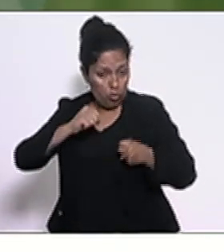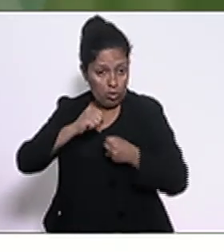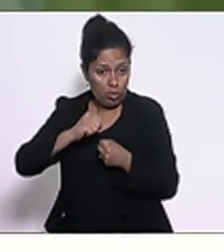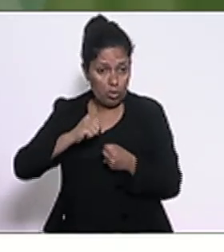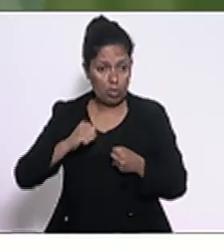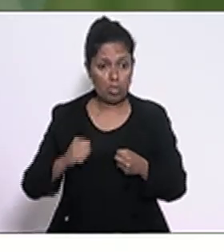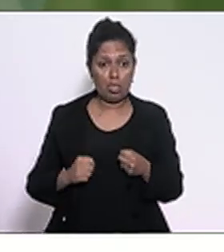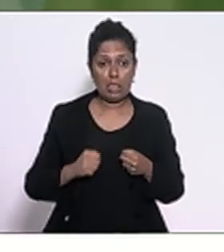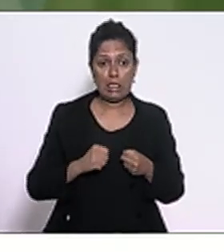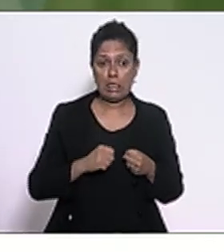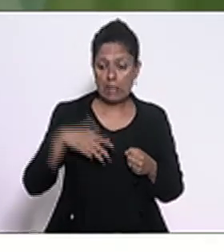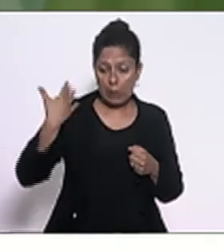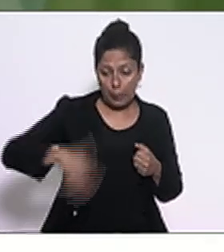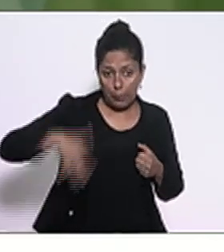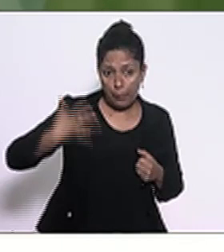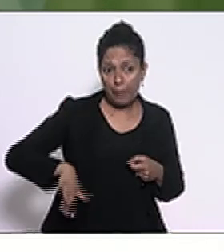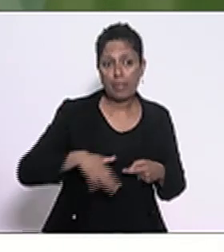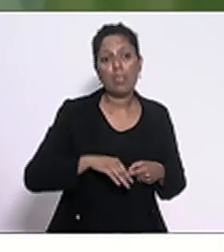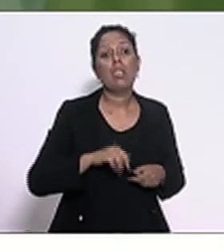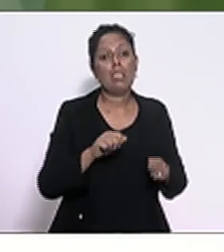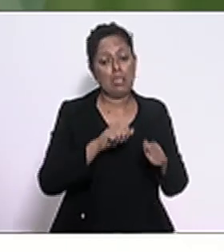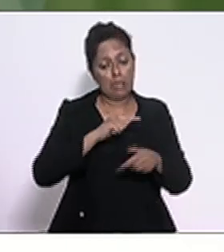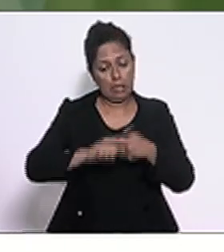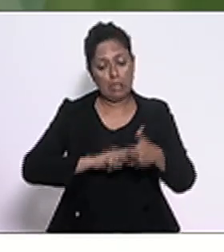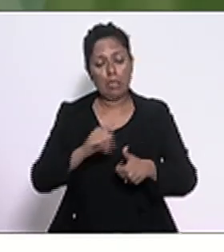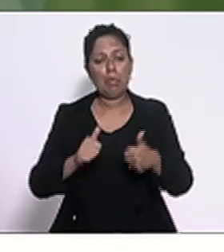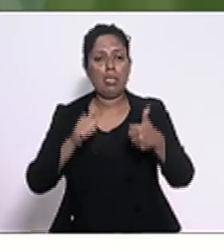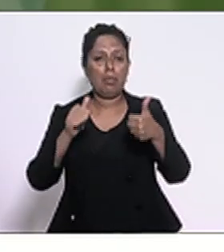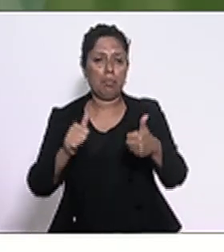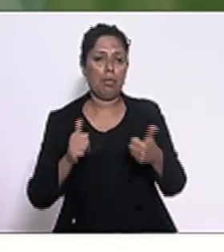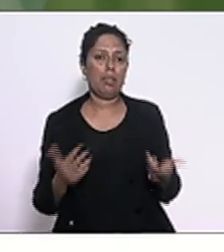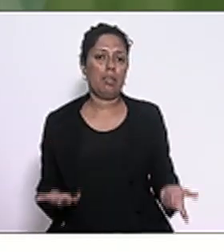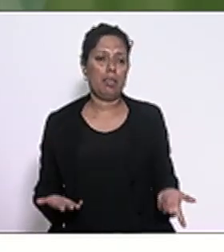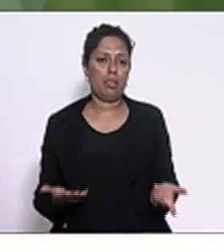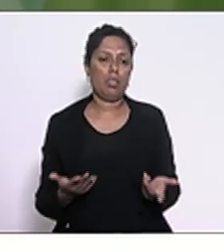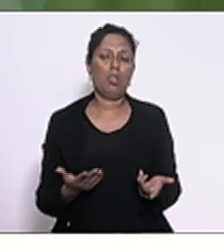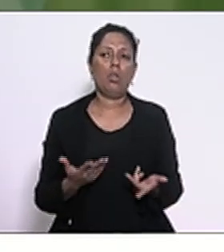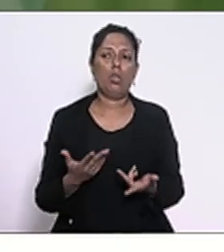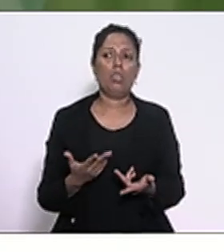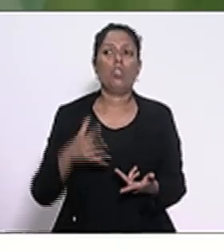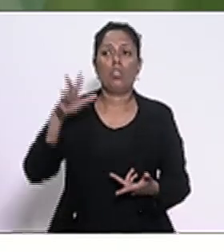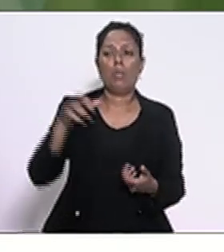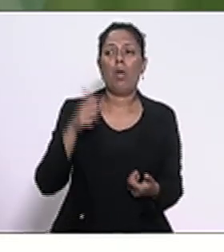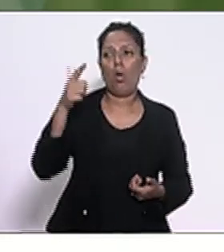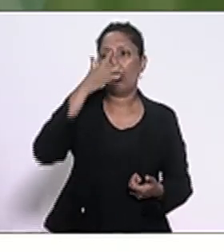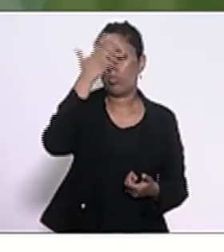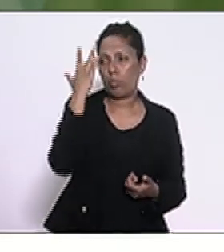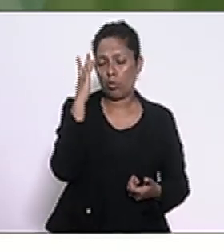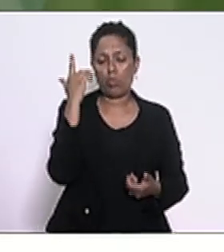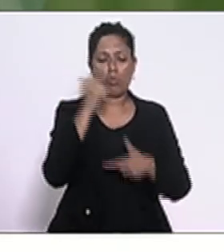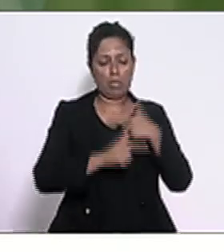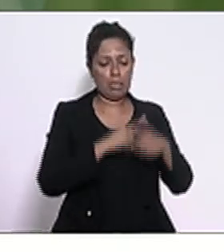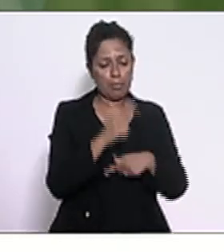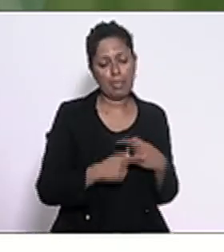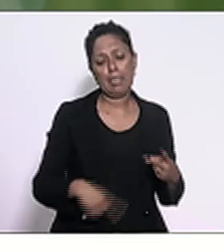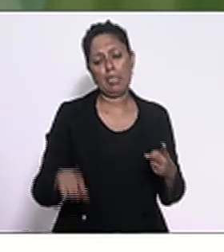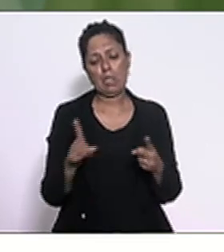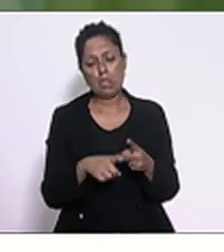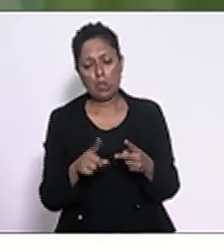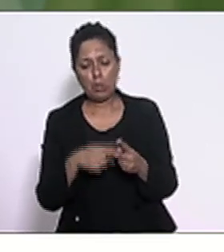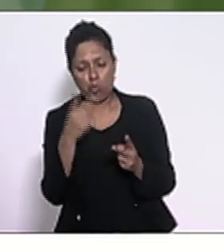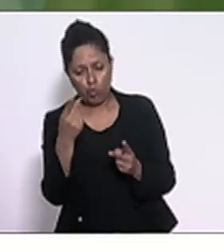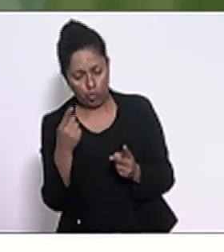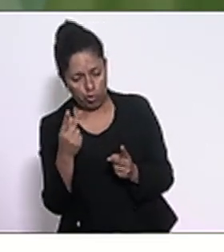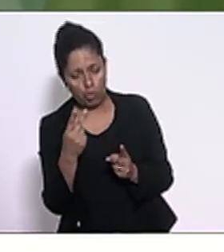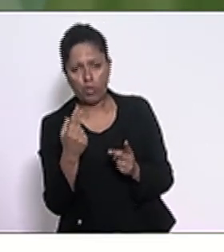uma solução em que pudesse trazer mais recursos humanos, mais recursos financeiros para o Proderj, eu acho que